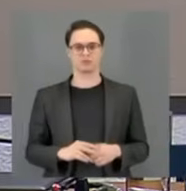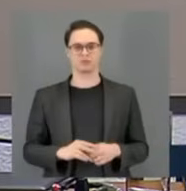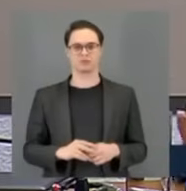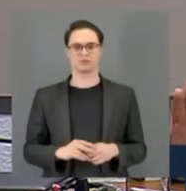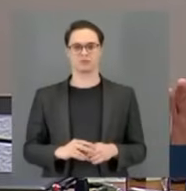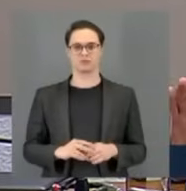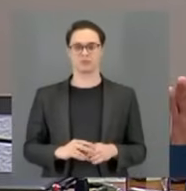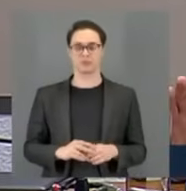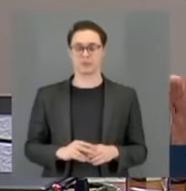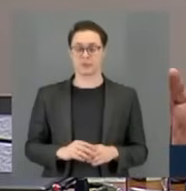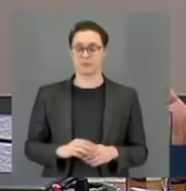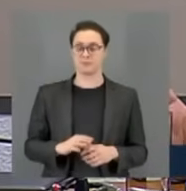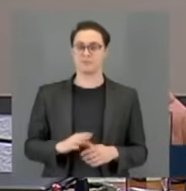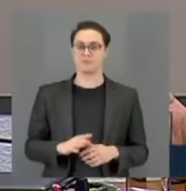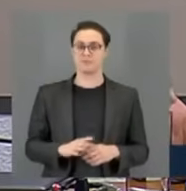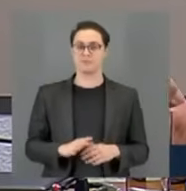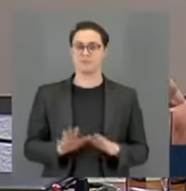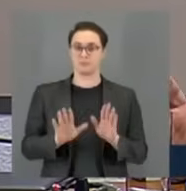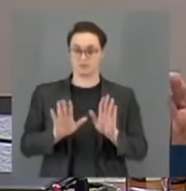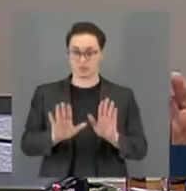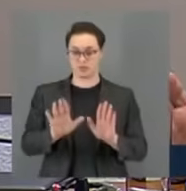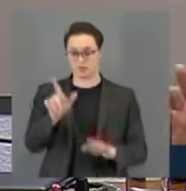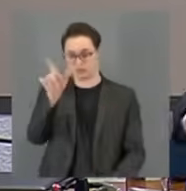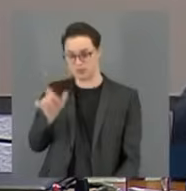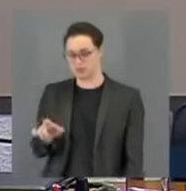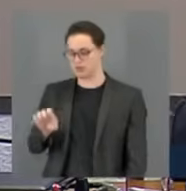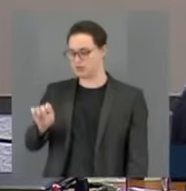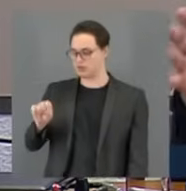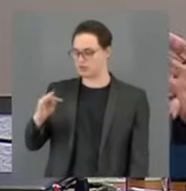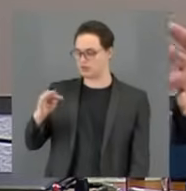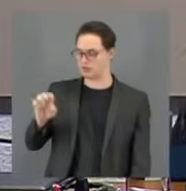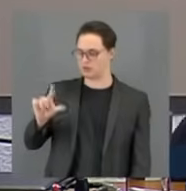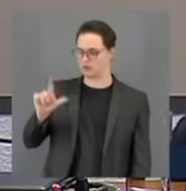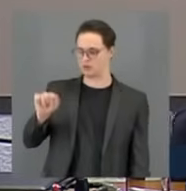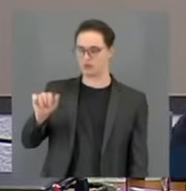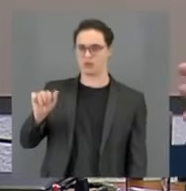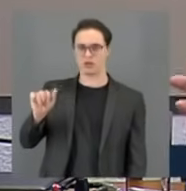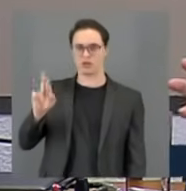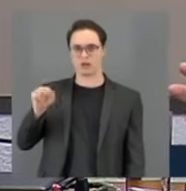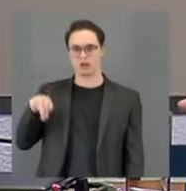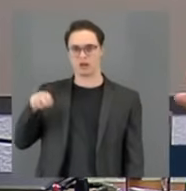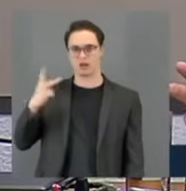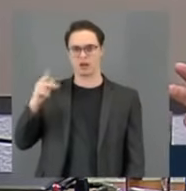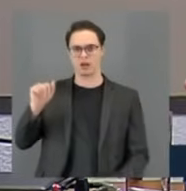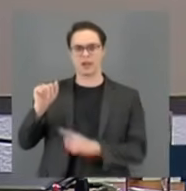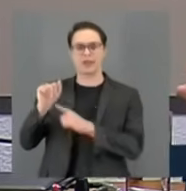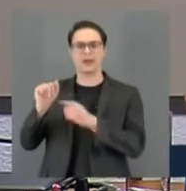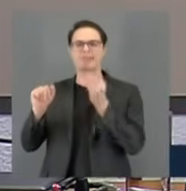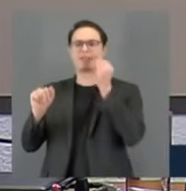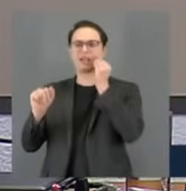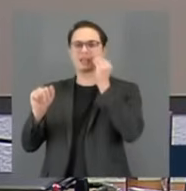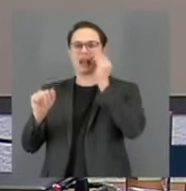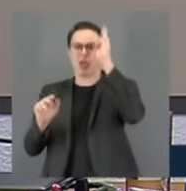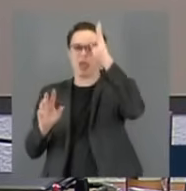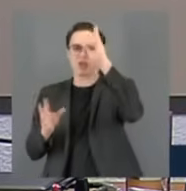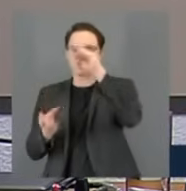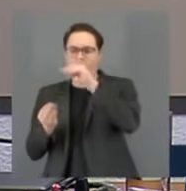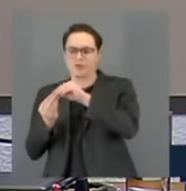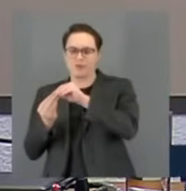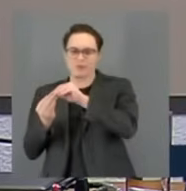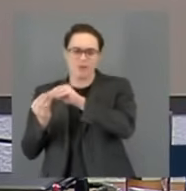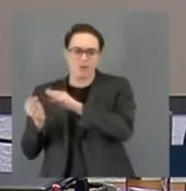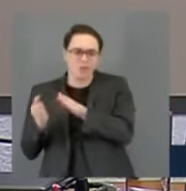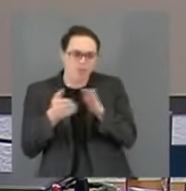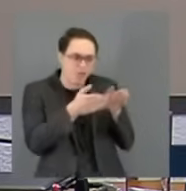Só que a Estela Aranha, ela tenta resumir todo o caso do Twitter Files a esse caso específico,